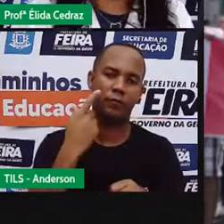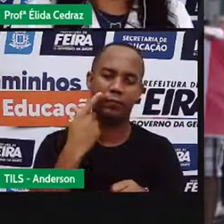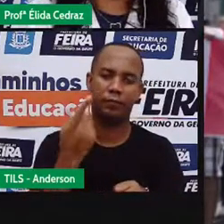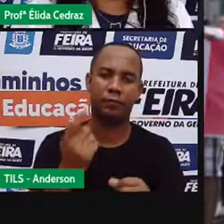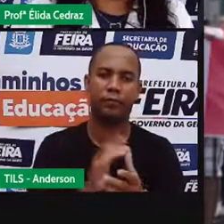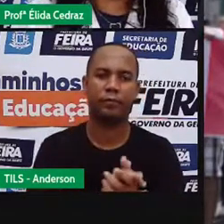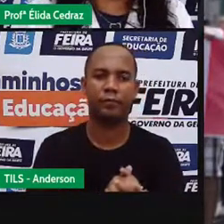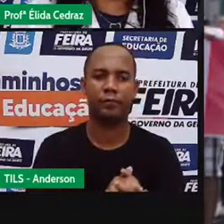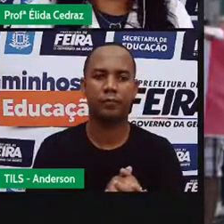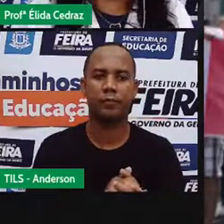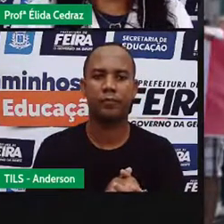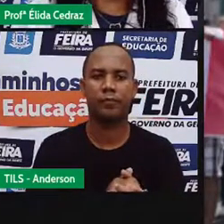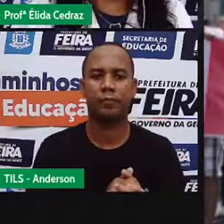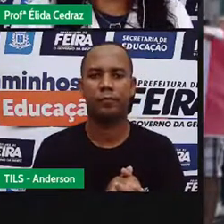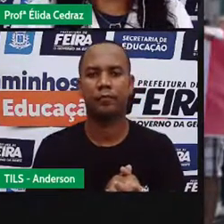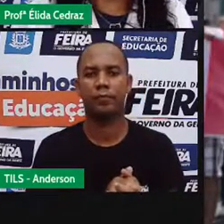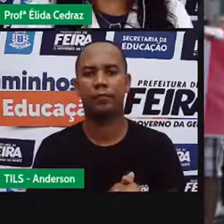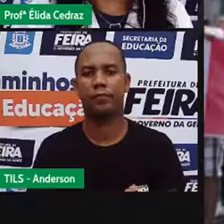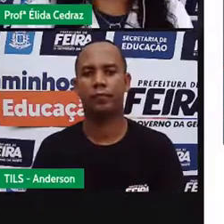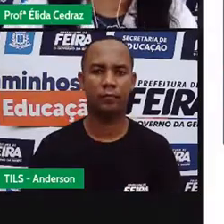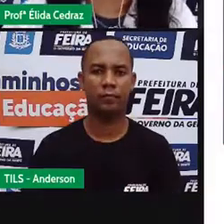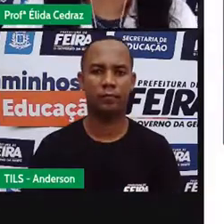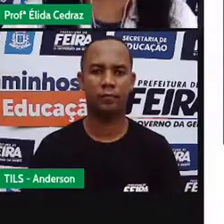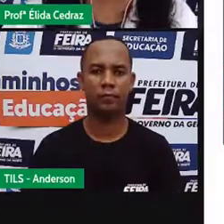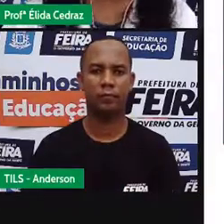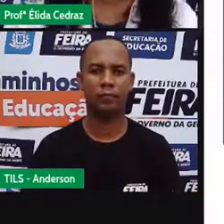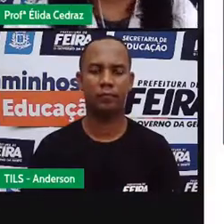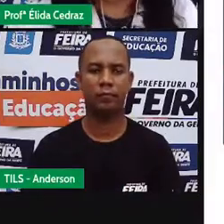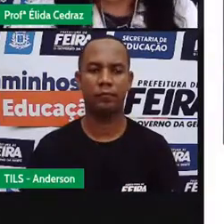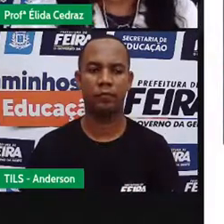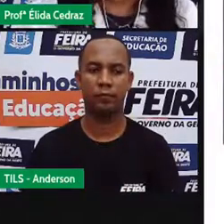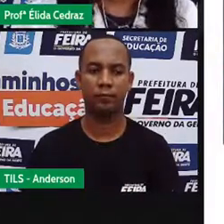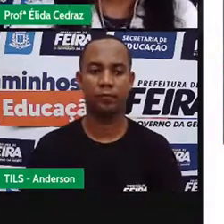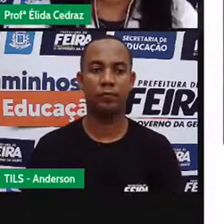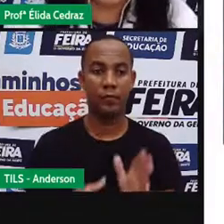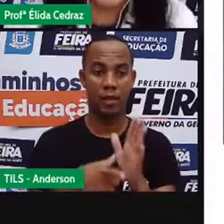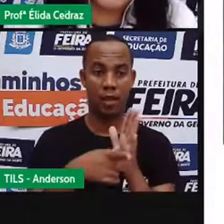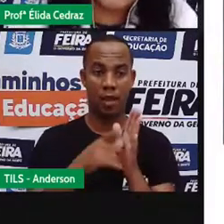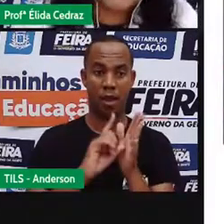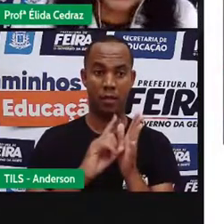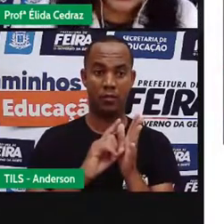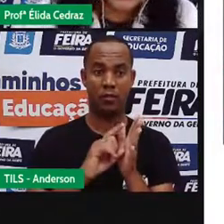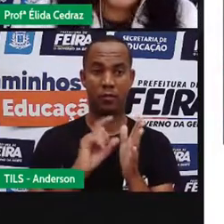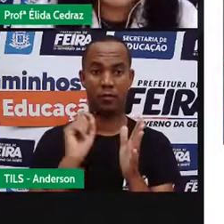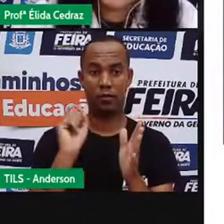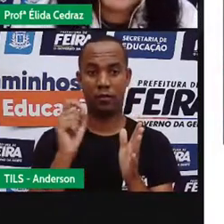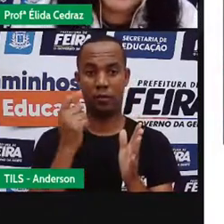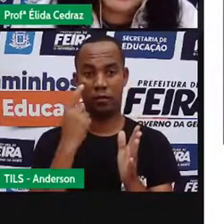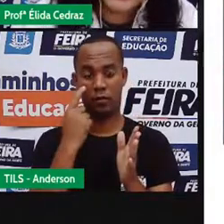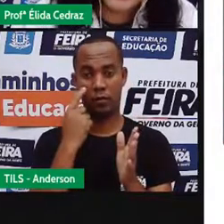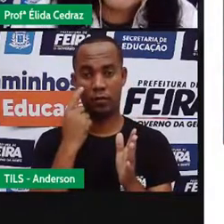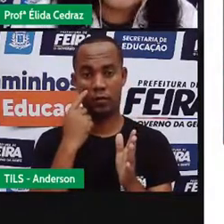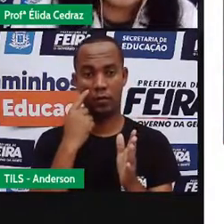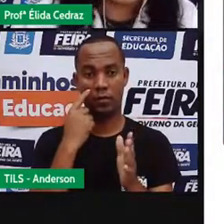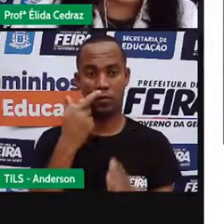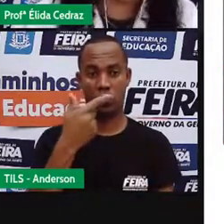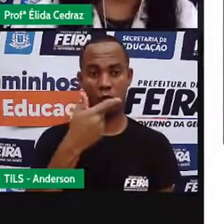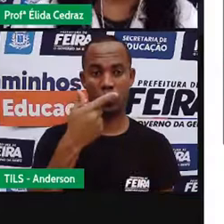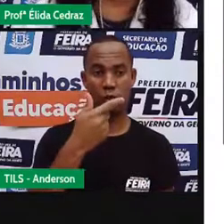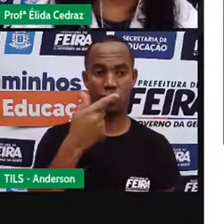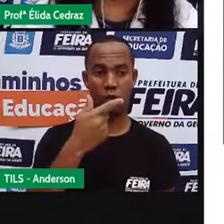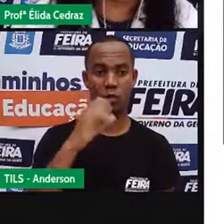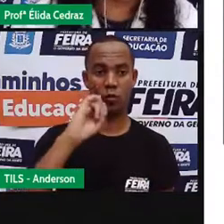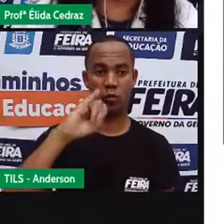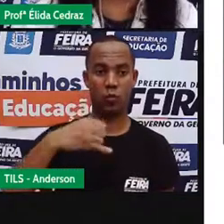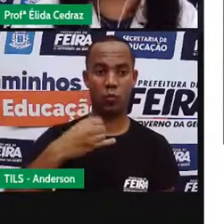2019. Então, voltando para os nossos slides, antes de dar tchau para vocês, o 2 de julho é